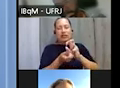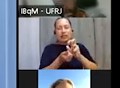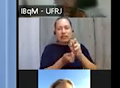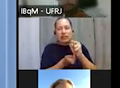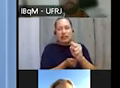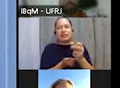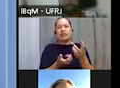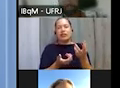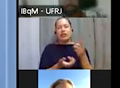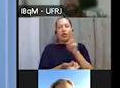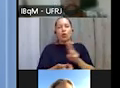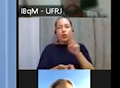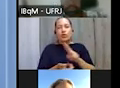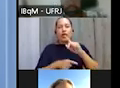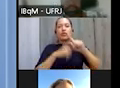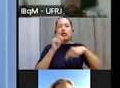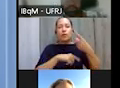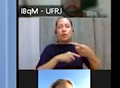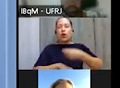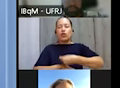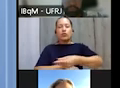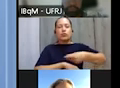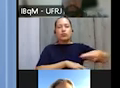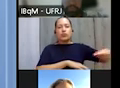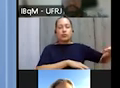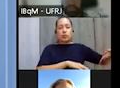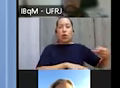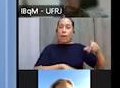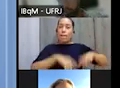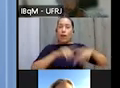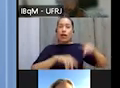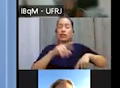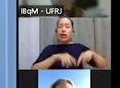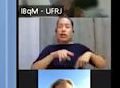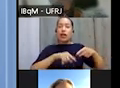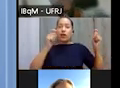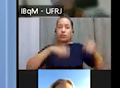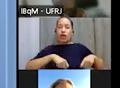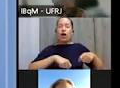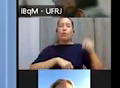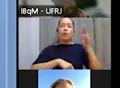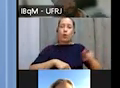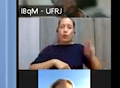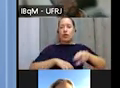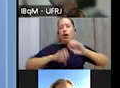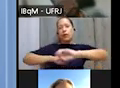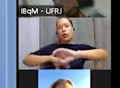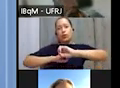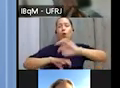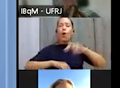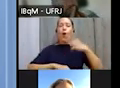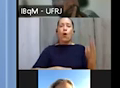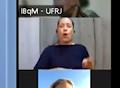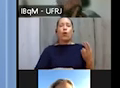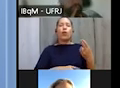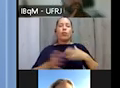como fertilizantes, muito desse material poderia ser utilizado para ações educativas ou para se movimentar a